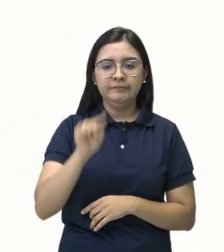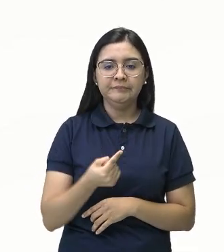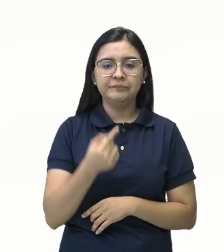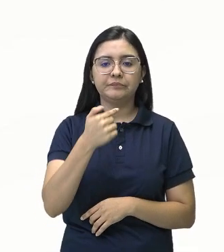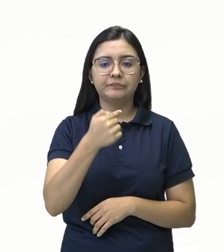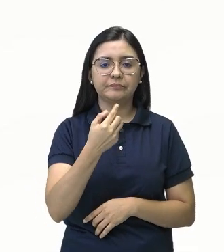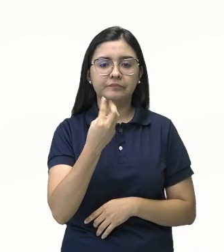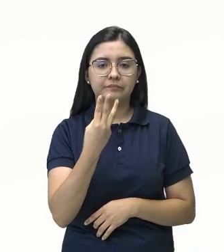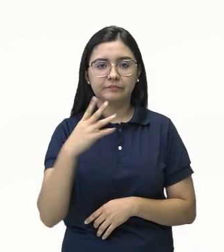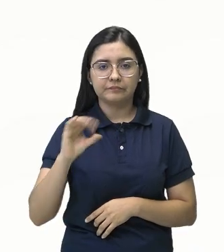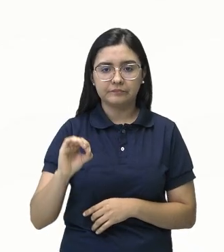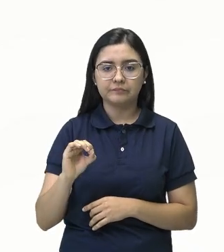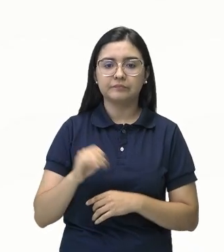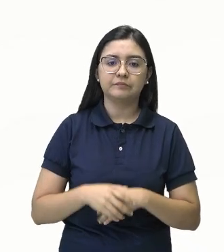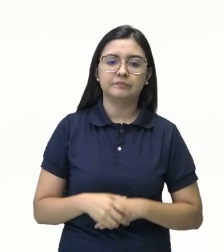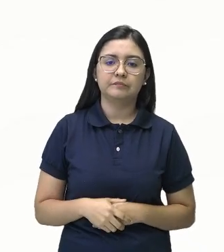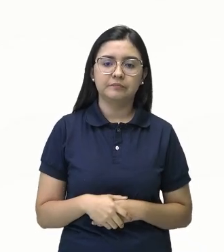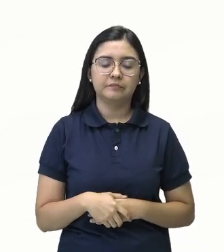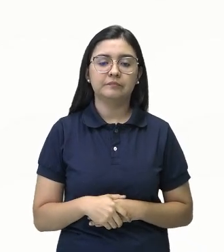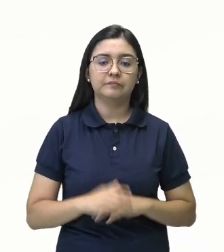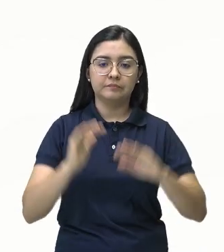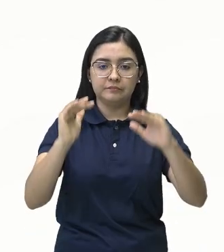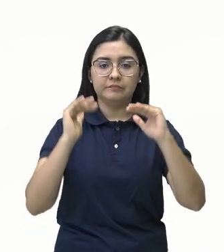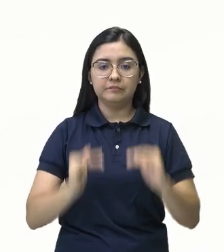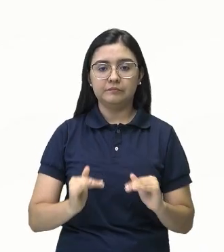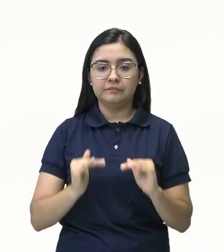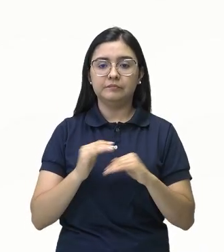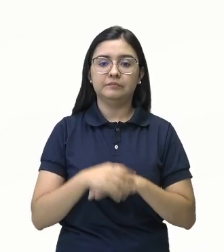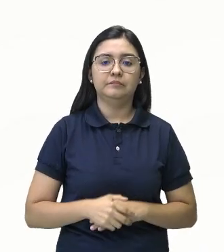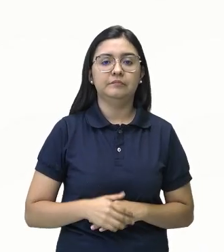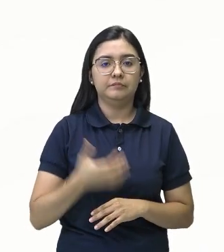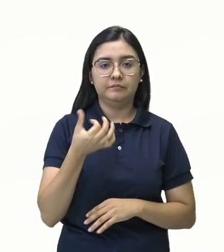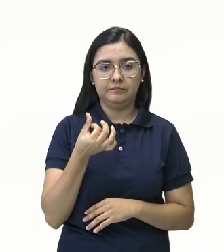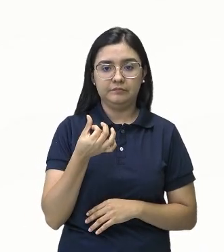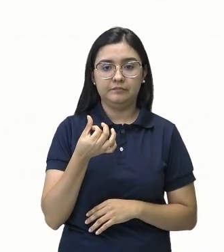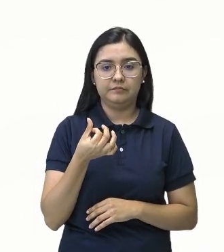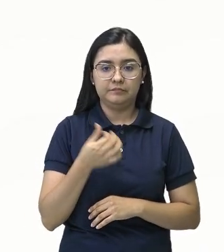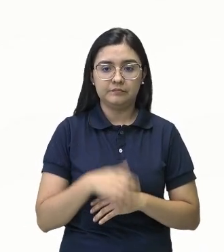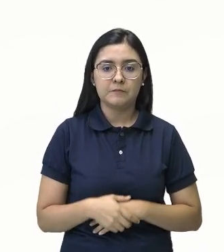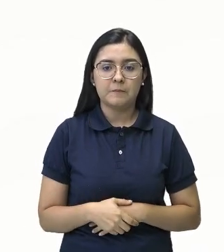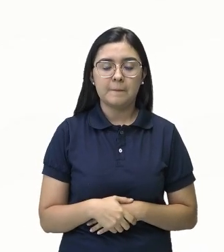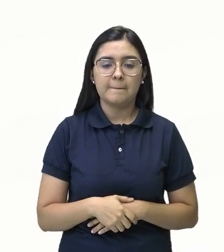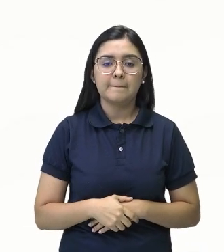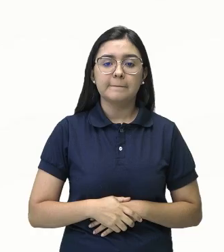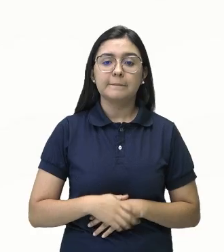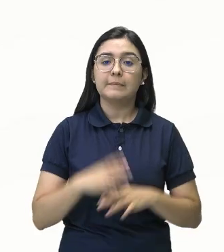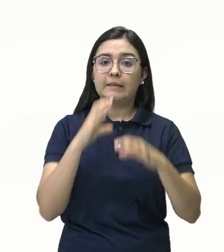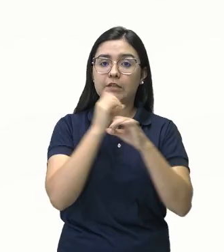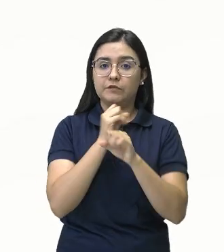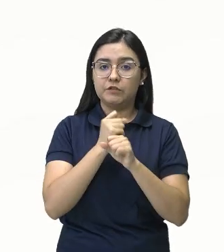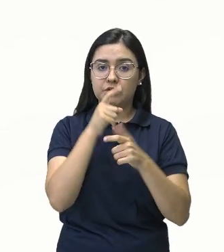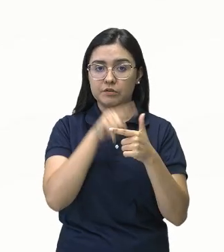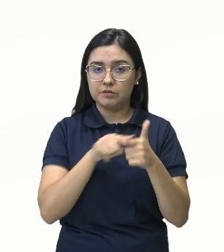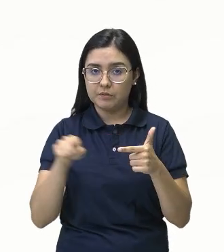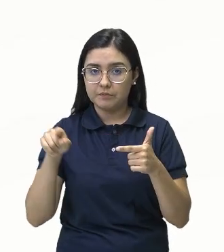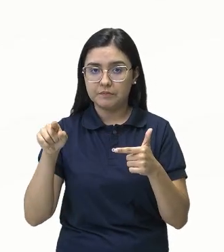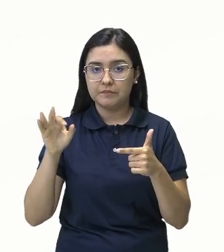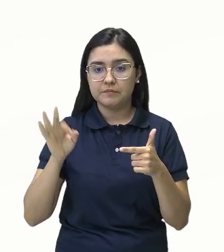2.730. E aí 3 vezes 2 vezes 1 é 6. Resolvendo a nossa divisão,